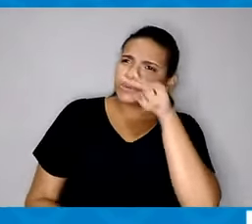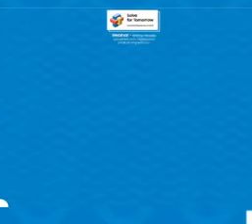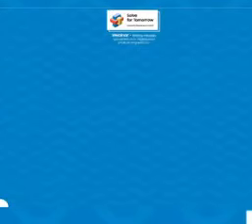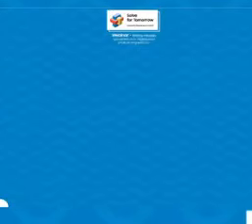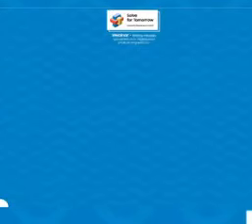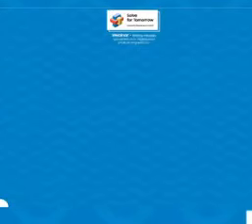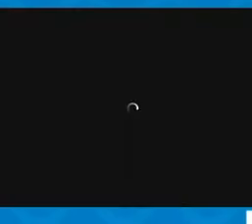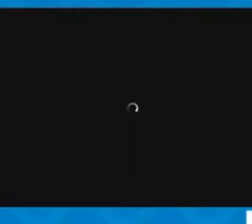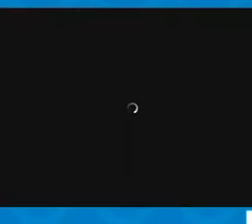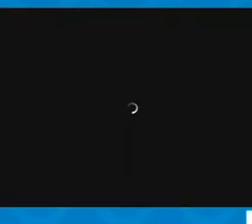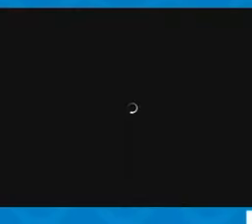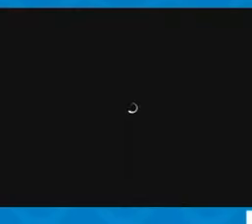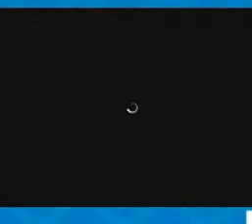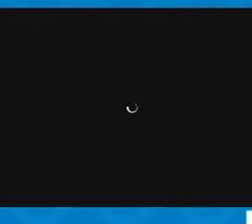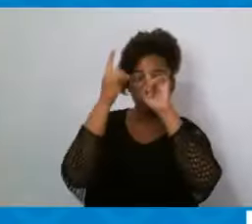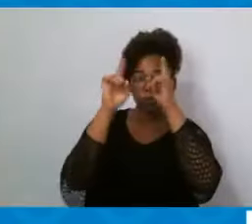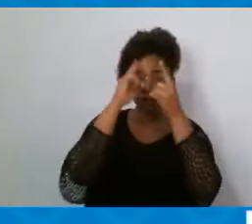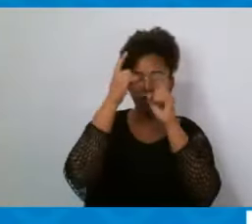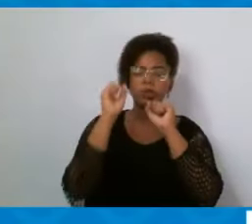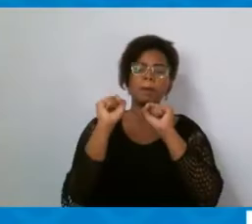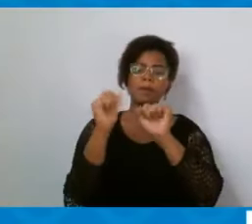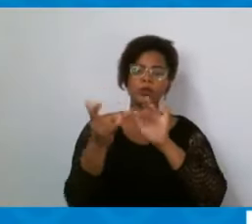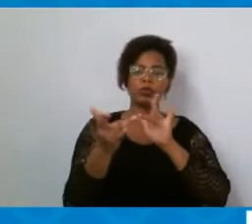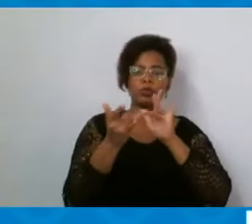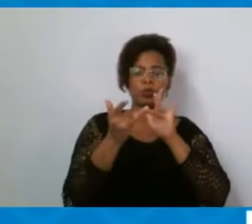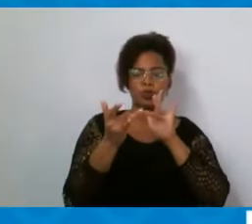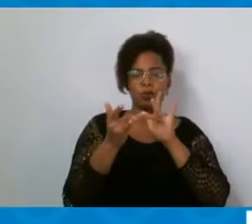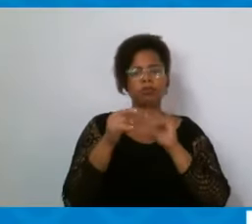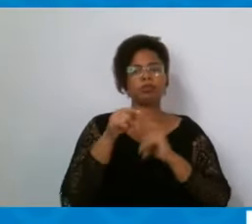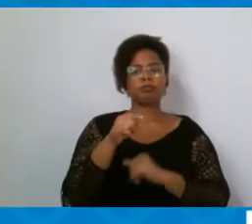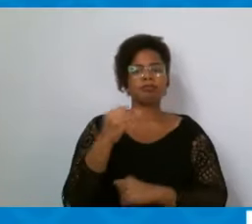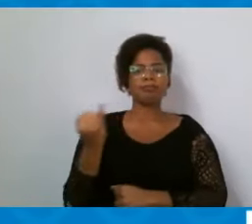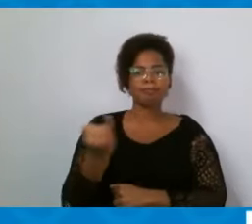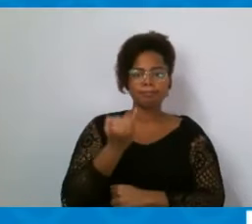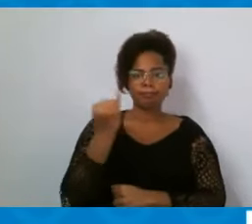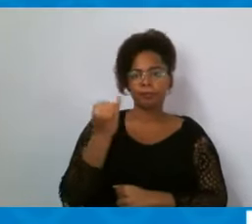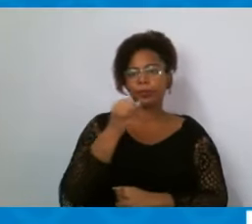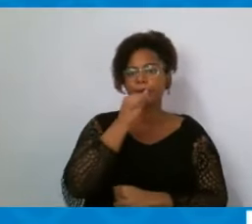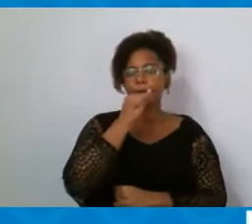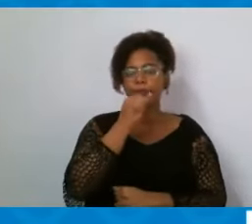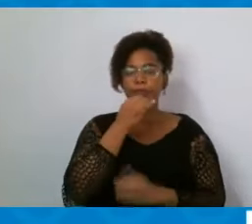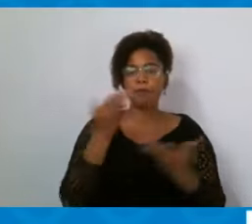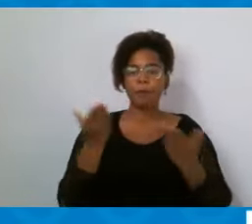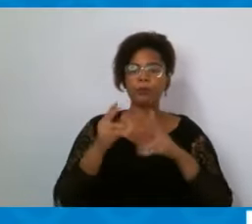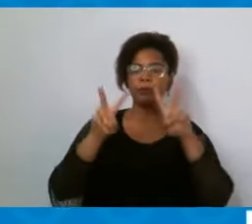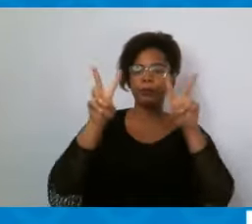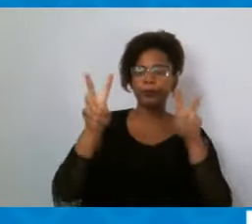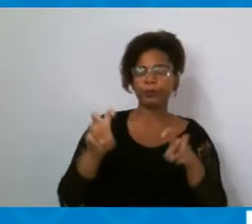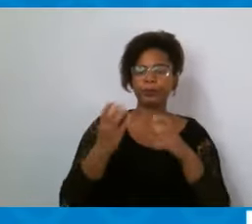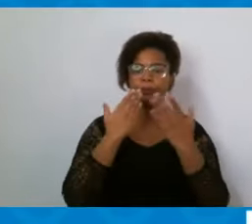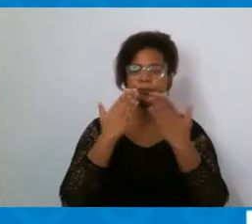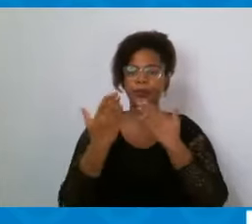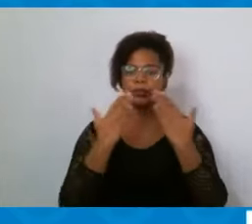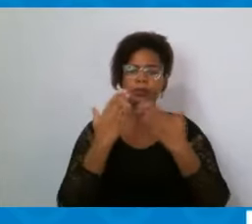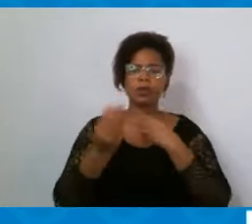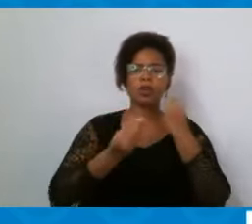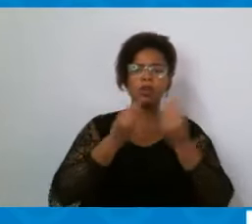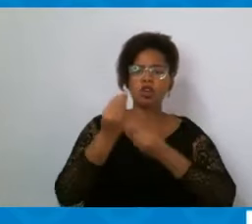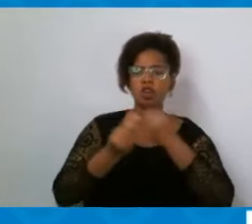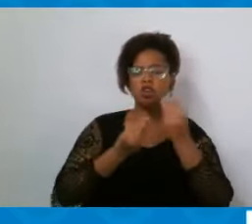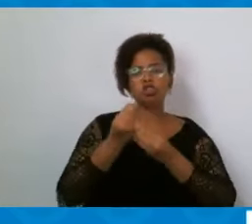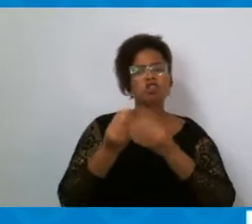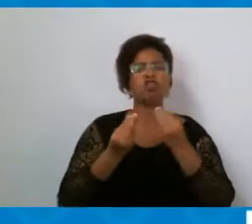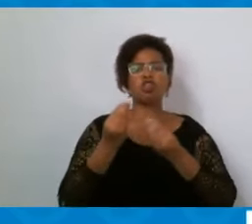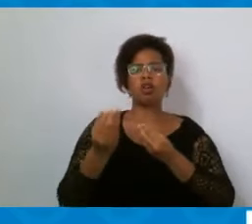ok? É muito importante porque tudo isso que nós conversamos hoje sobre a abordagem STEM é